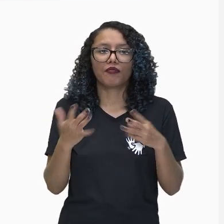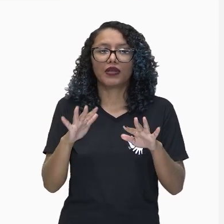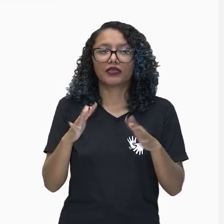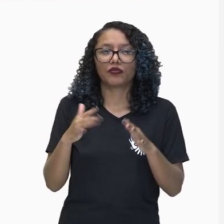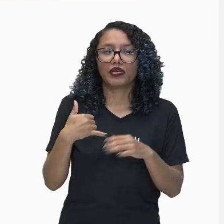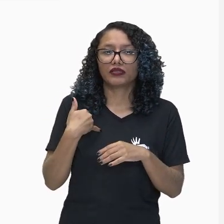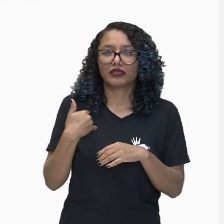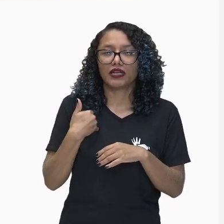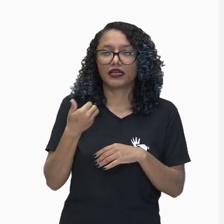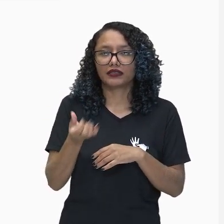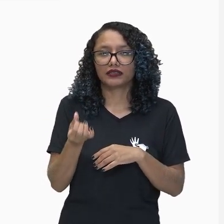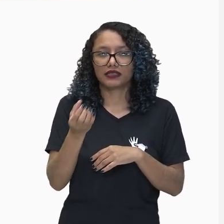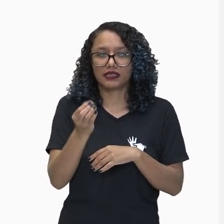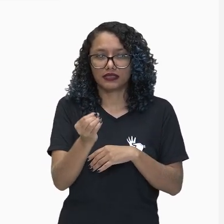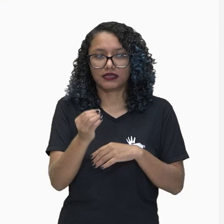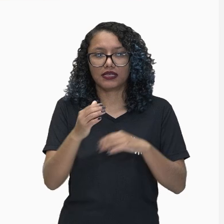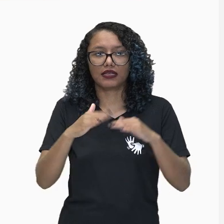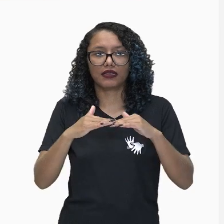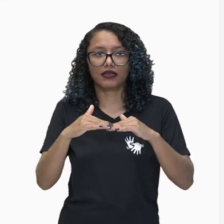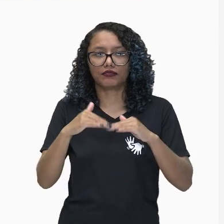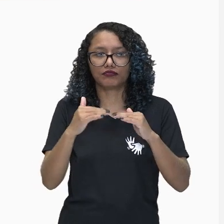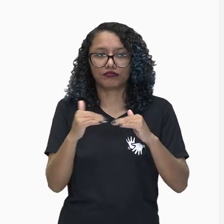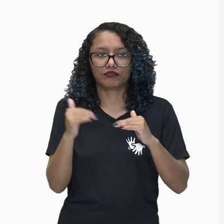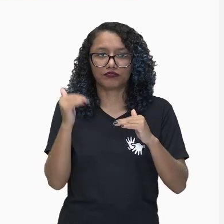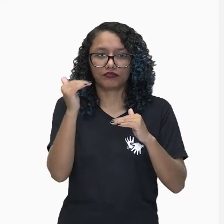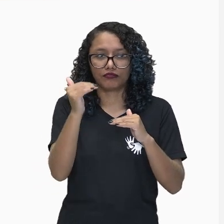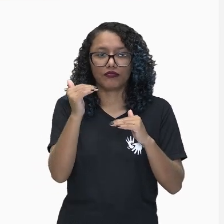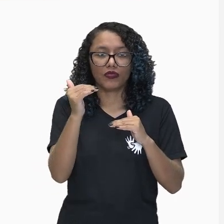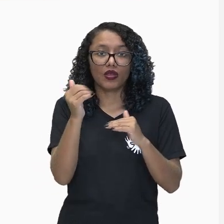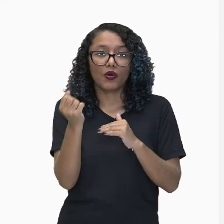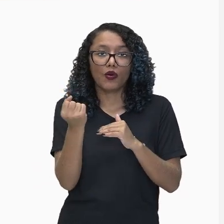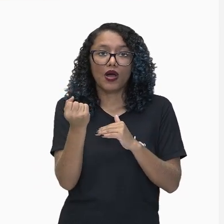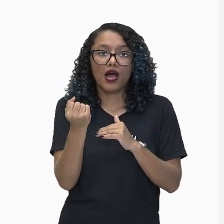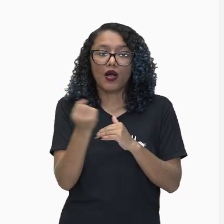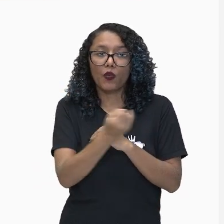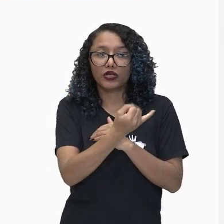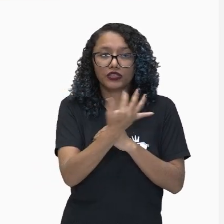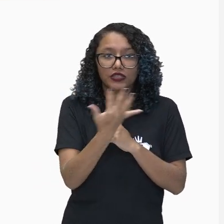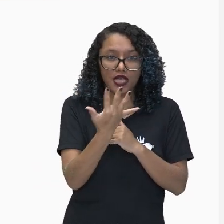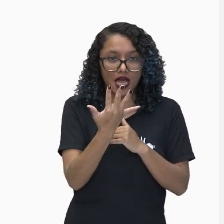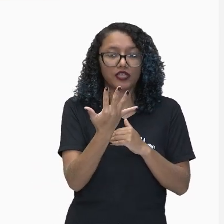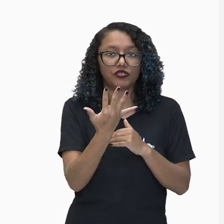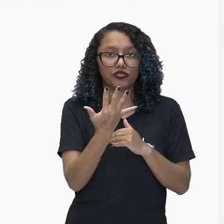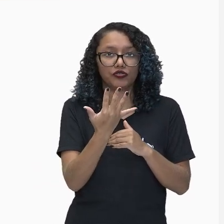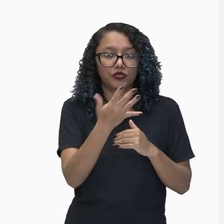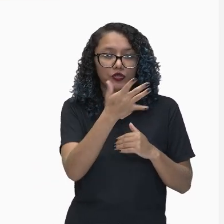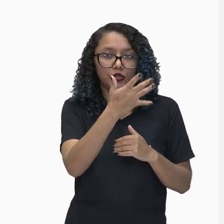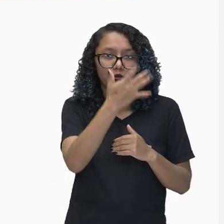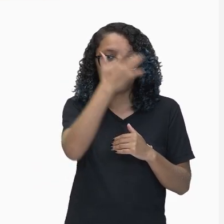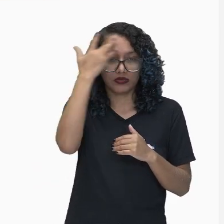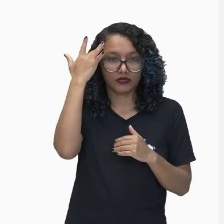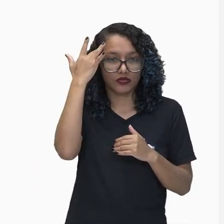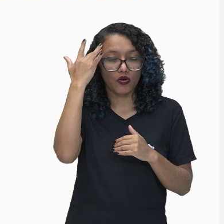é superior, gente, ao número de habitantes que possuem até 15 anos. Então,